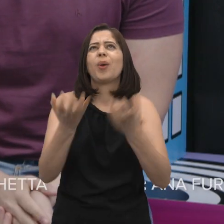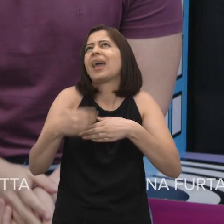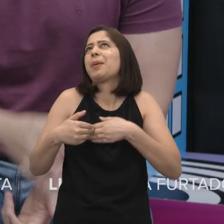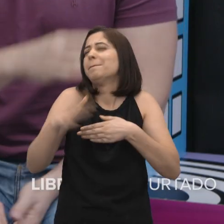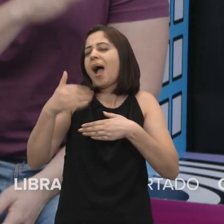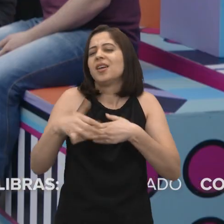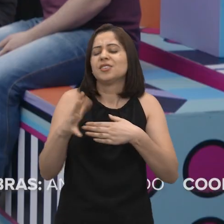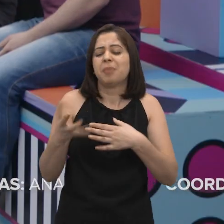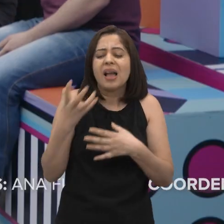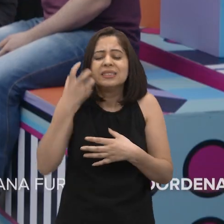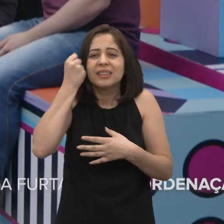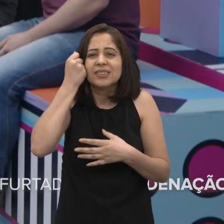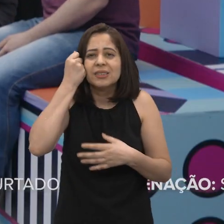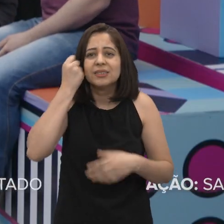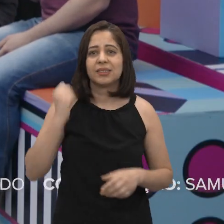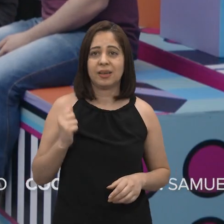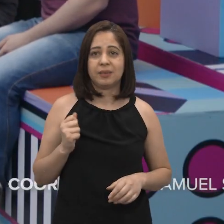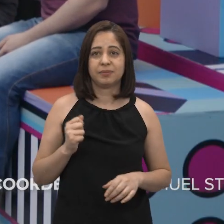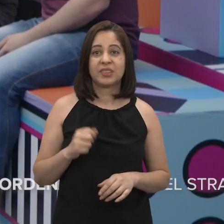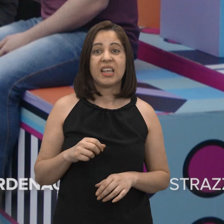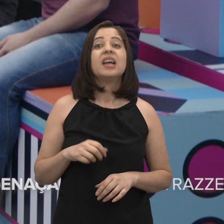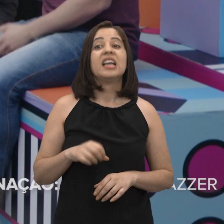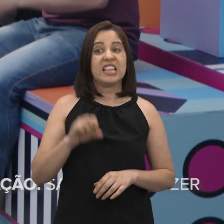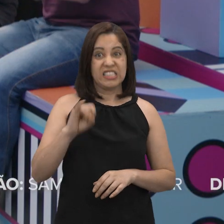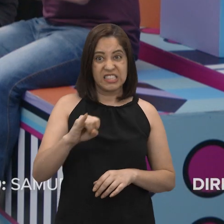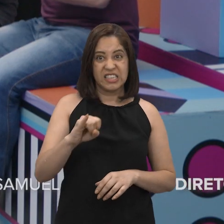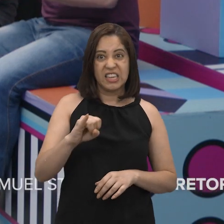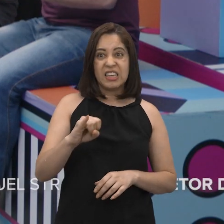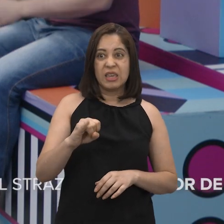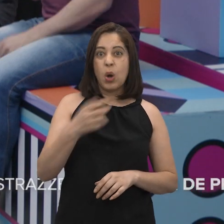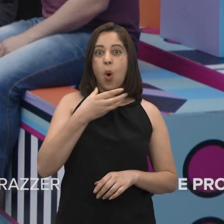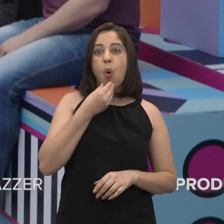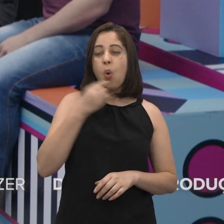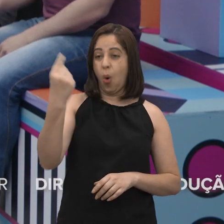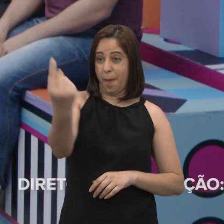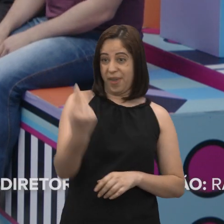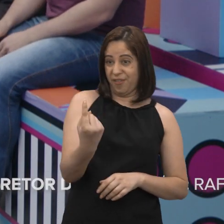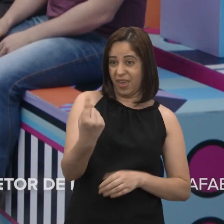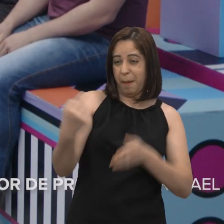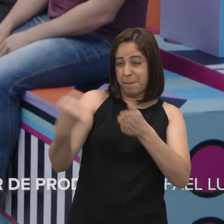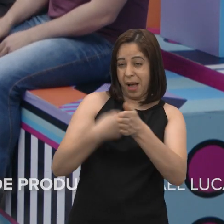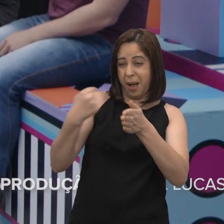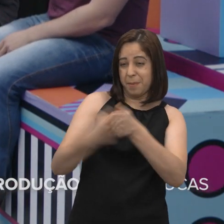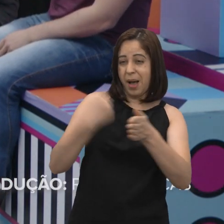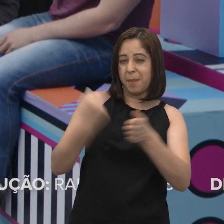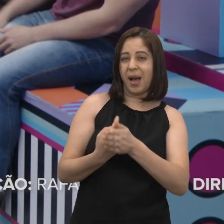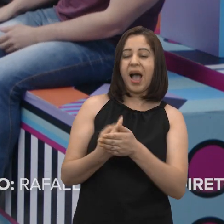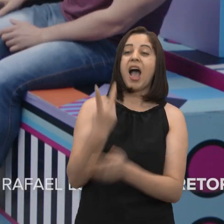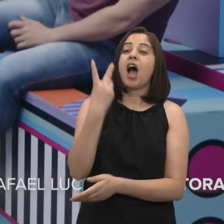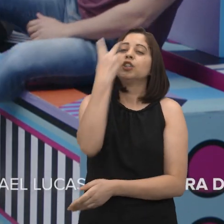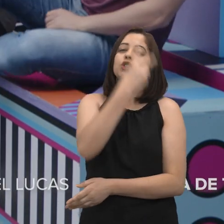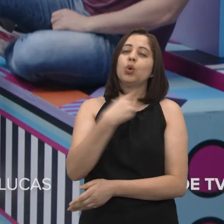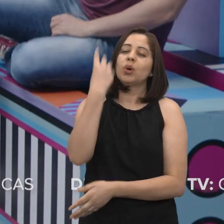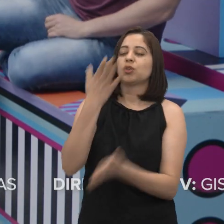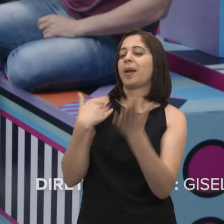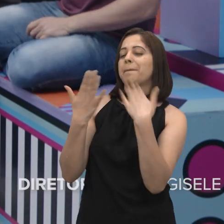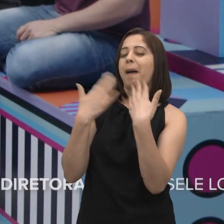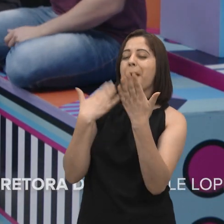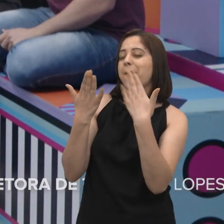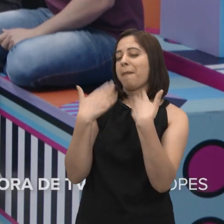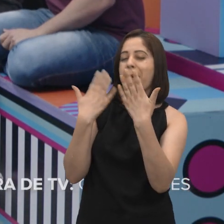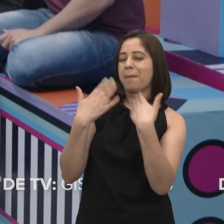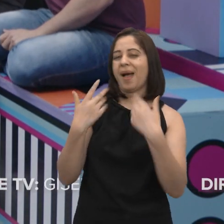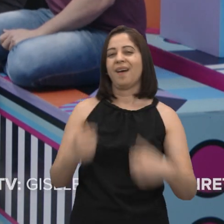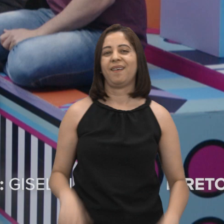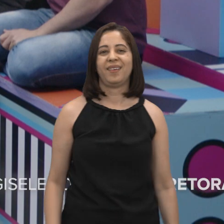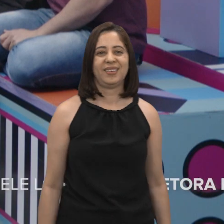monte. De repente, quando o cara do censo, se é que vai ter censo mesmo, for na minha casa, vai perder pelo menos umas 2 horas lá batendo um papo comigo, que pai de pet gosta de falar de